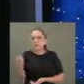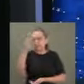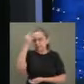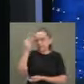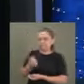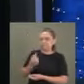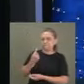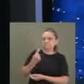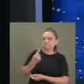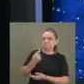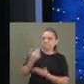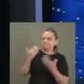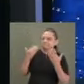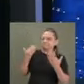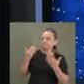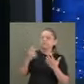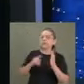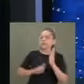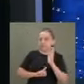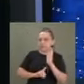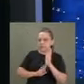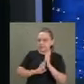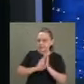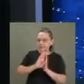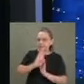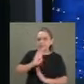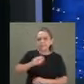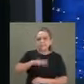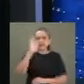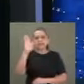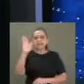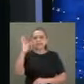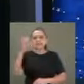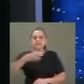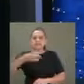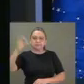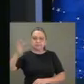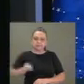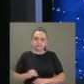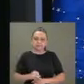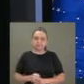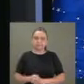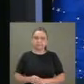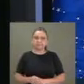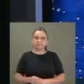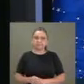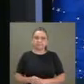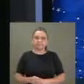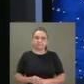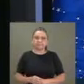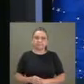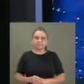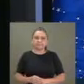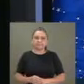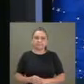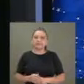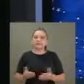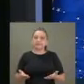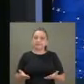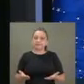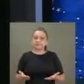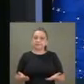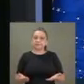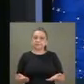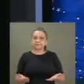de que o índice será superior a três por cento concluo de vez